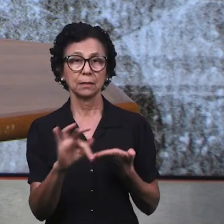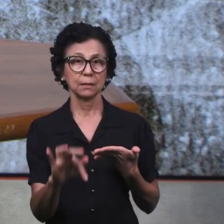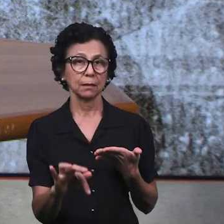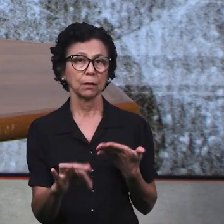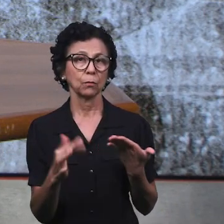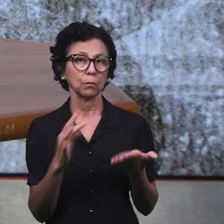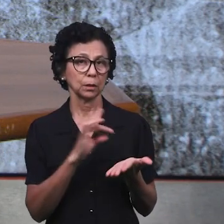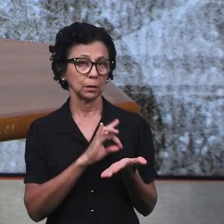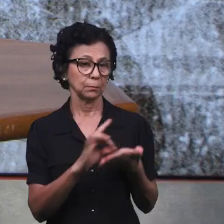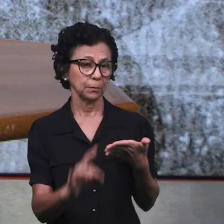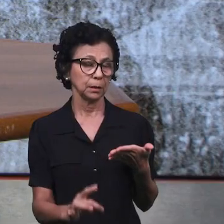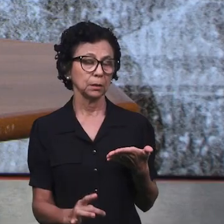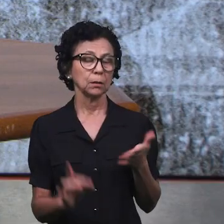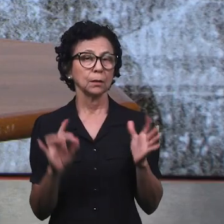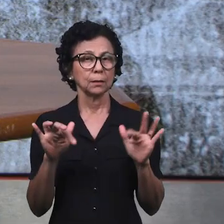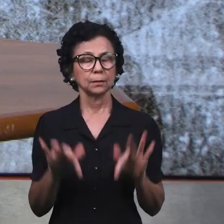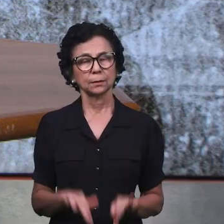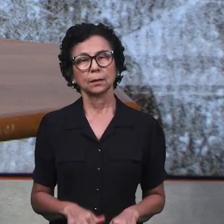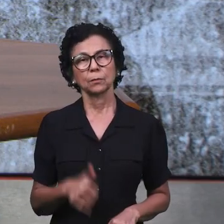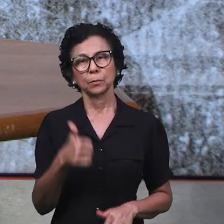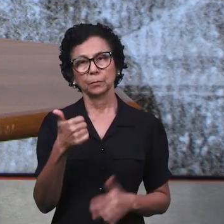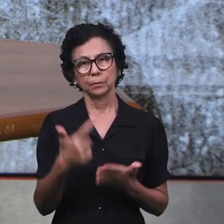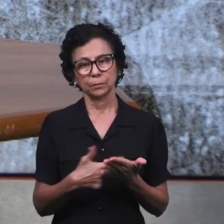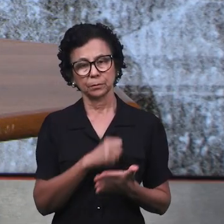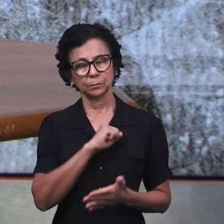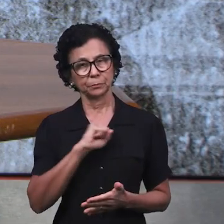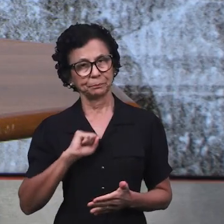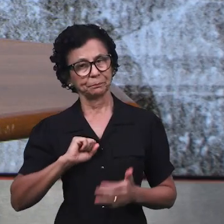se encerra o primeiro livro de Samuel.